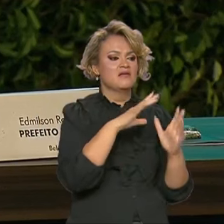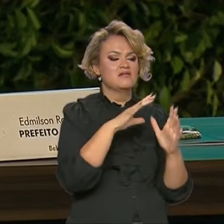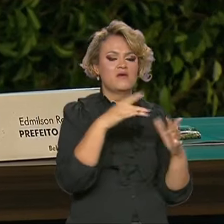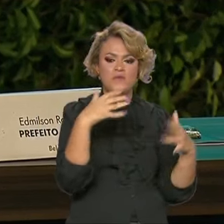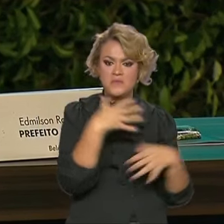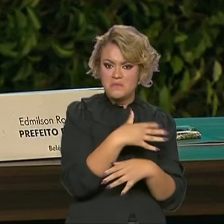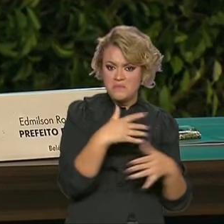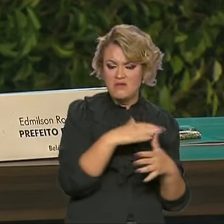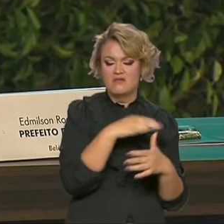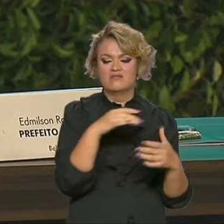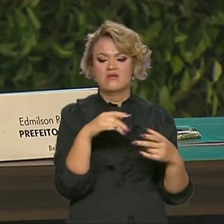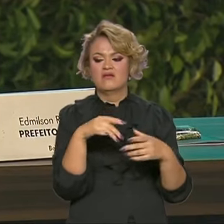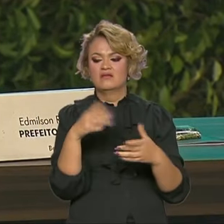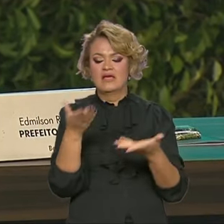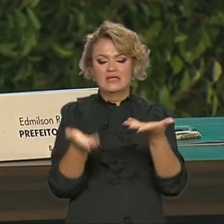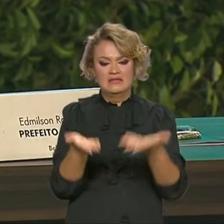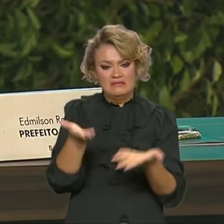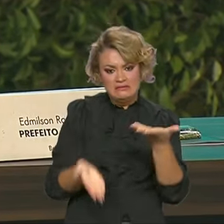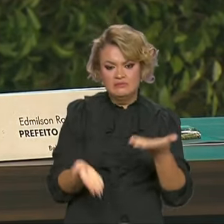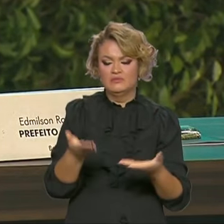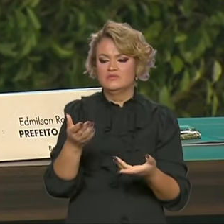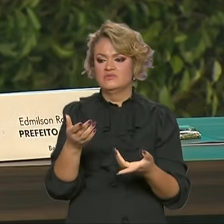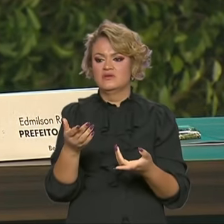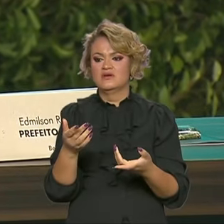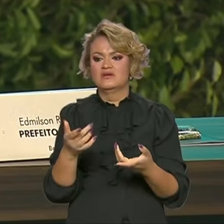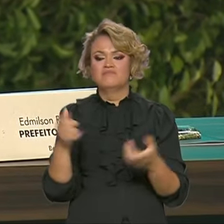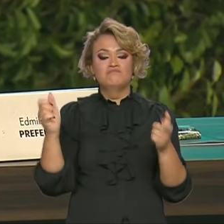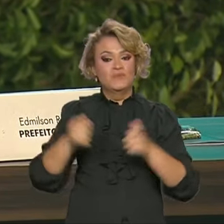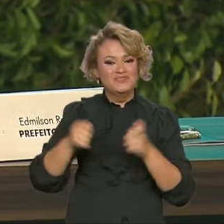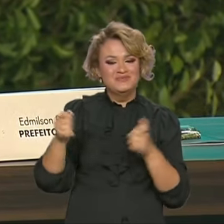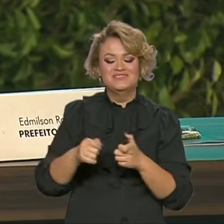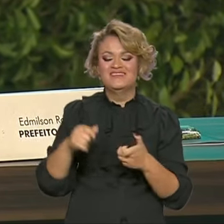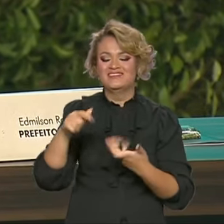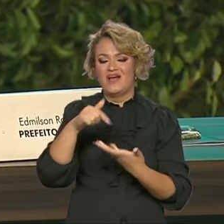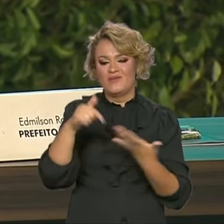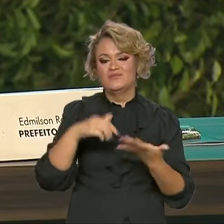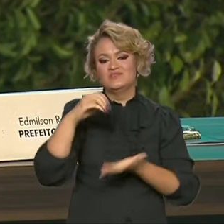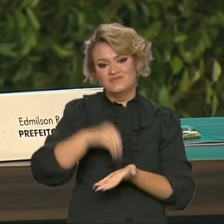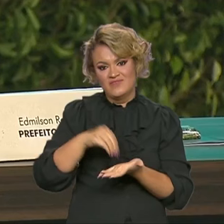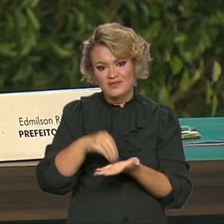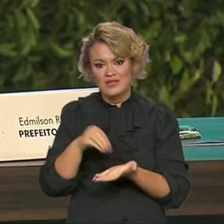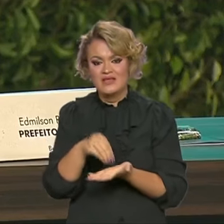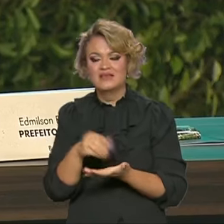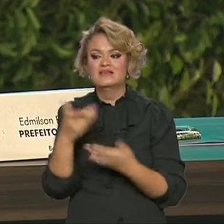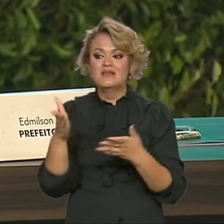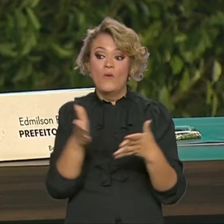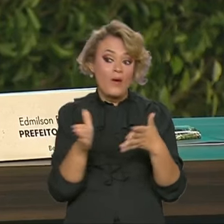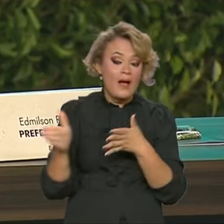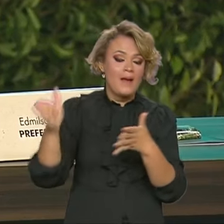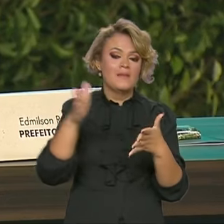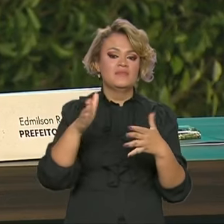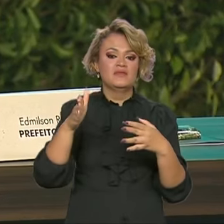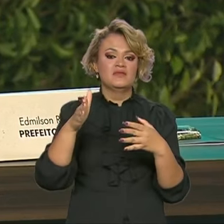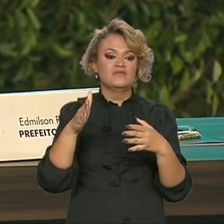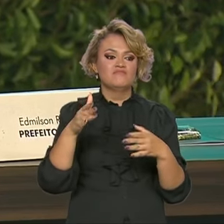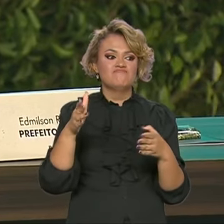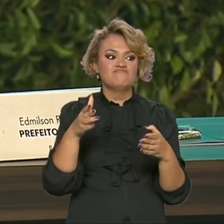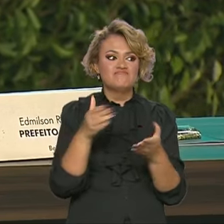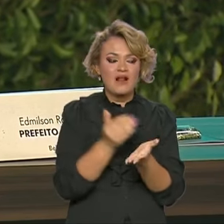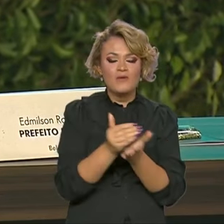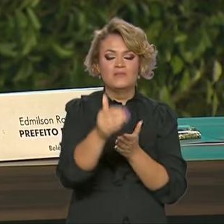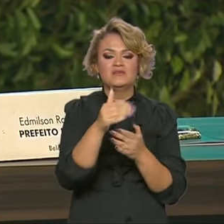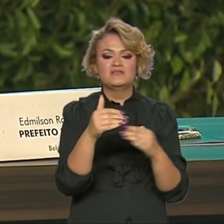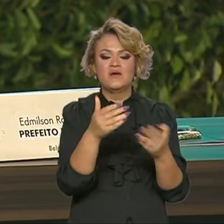urbana, seus desequilíbrios, carências e possibilidades, abrindo caminho para o estabelecimento de uma